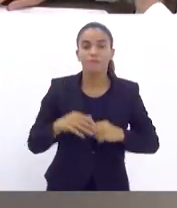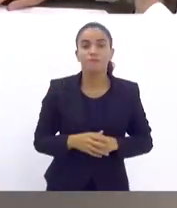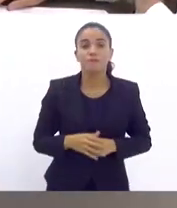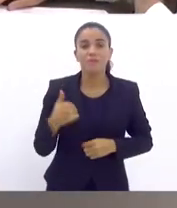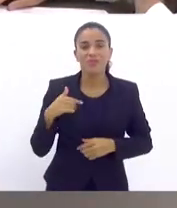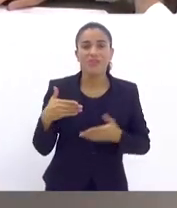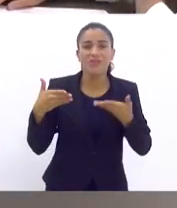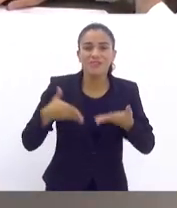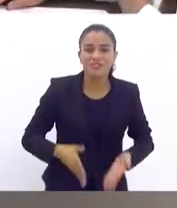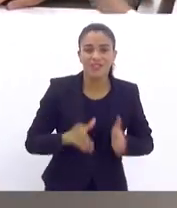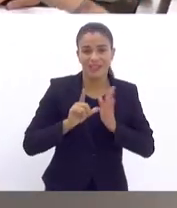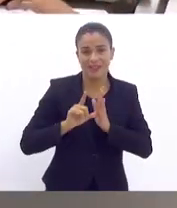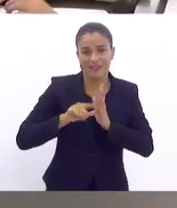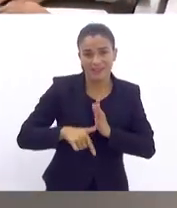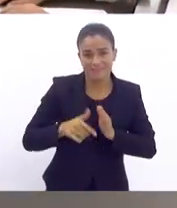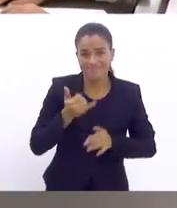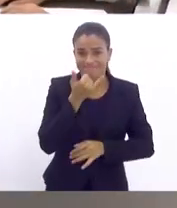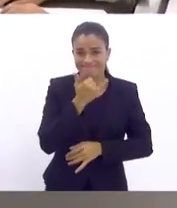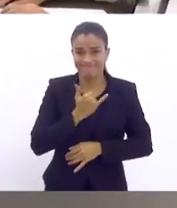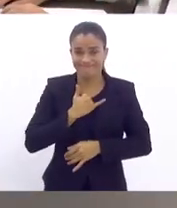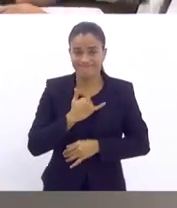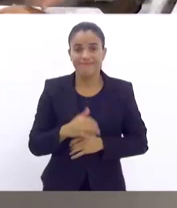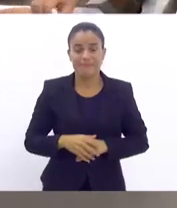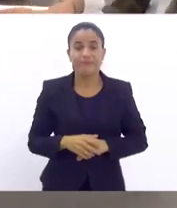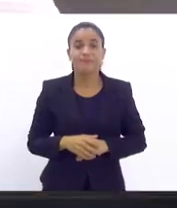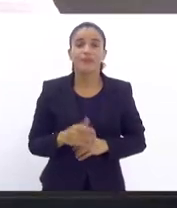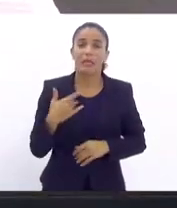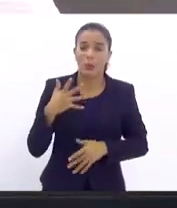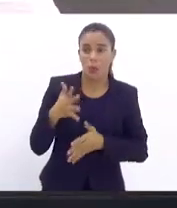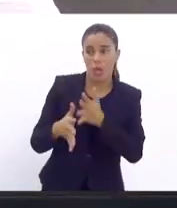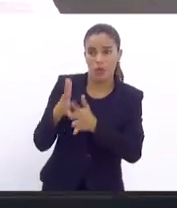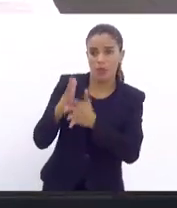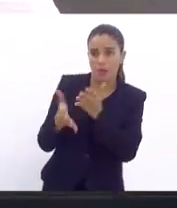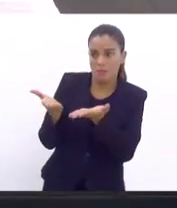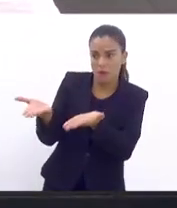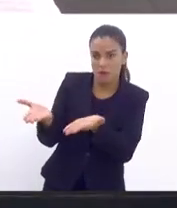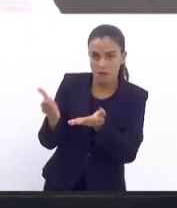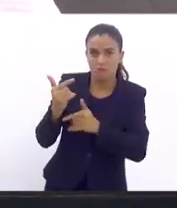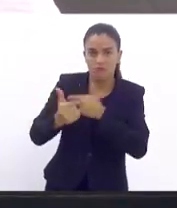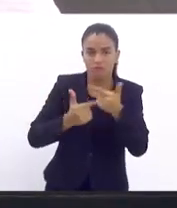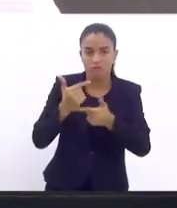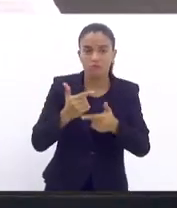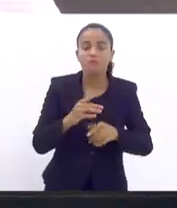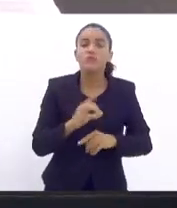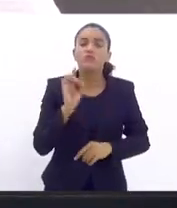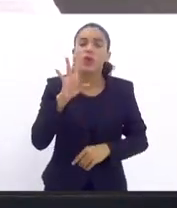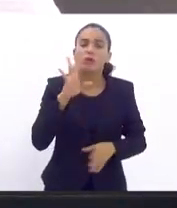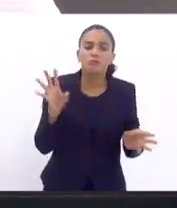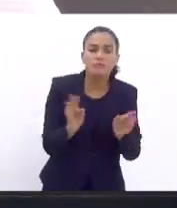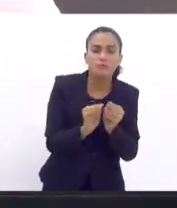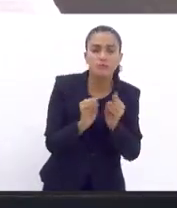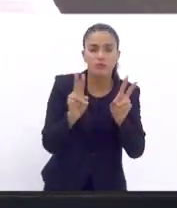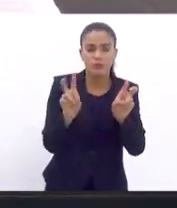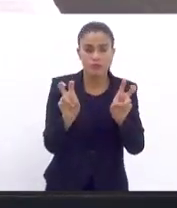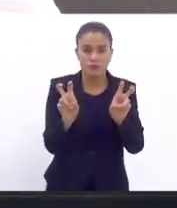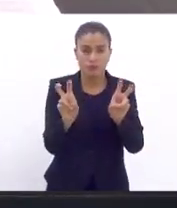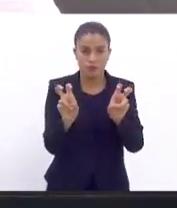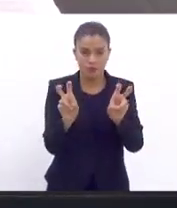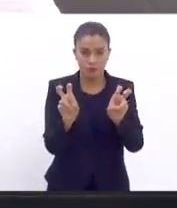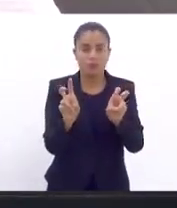eu queria estar que vossa excelência pudesse sem atrapalhar o bom andamento dos trabalhos falar um pouquinho do nosso